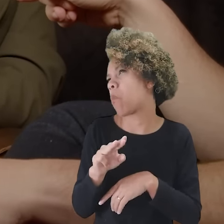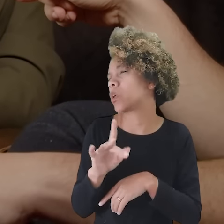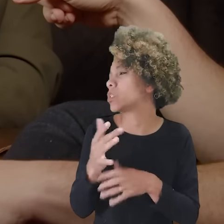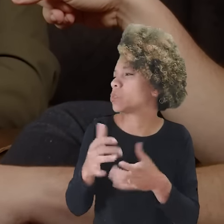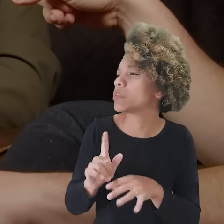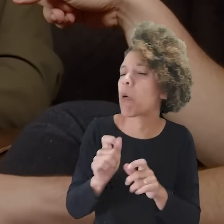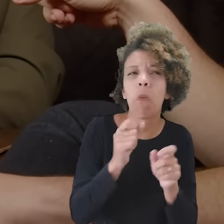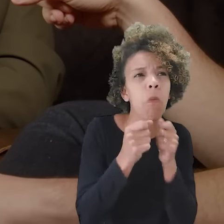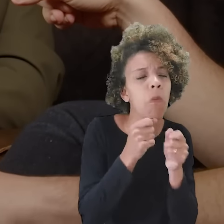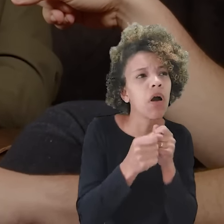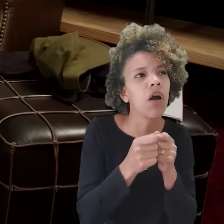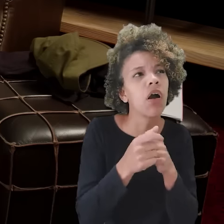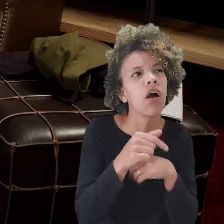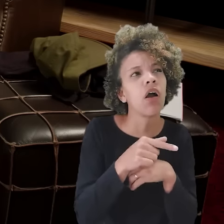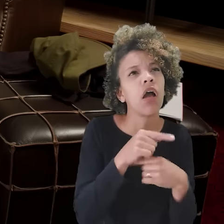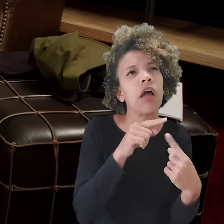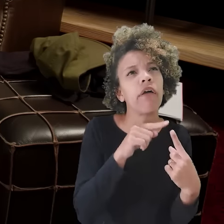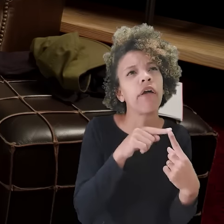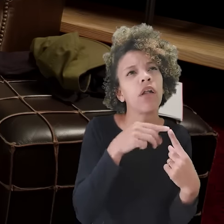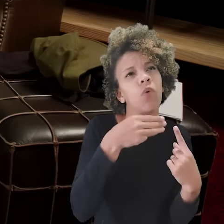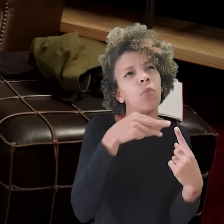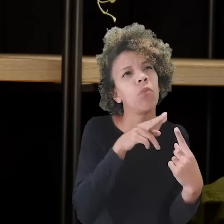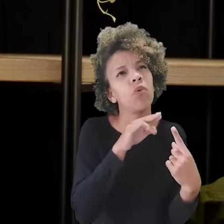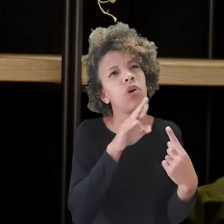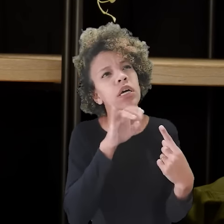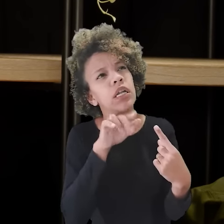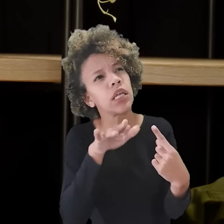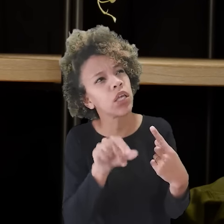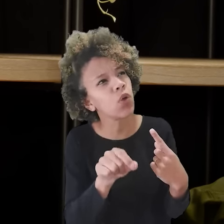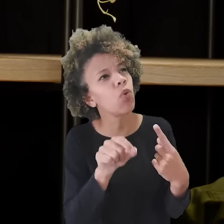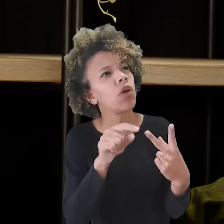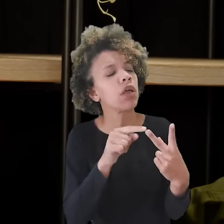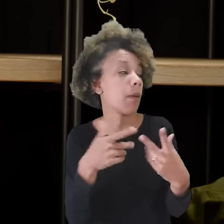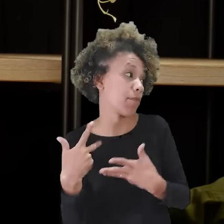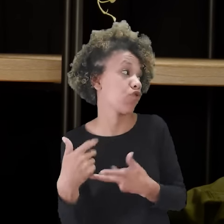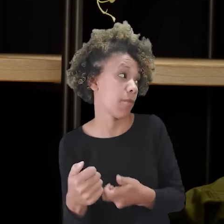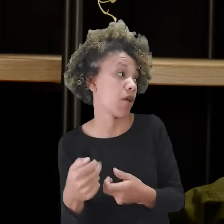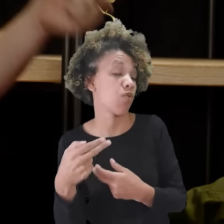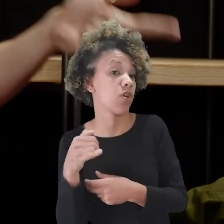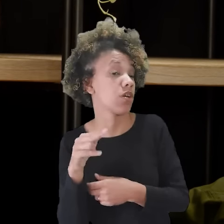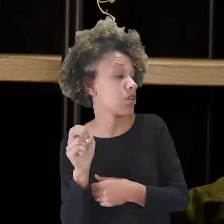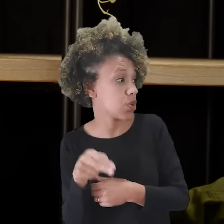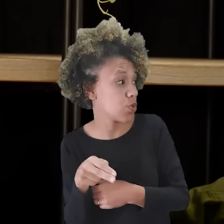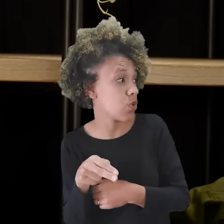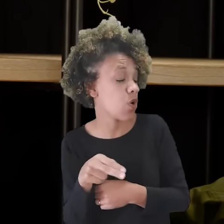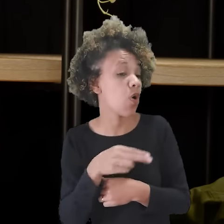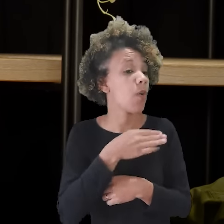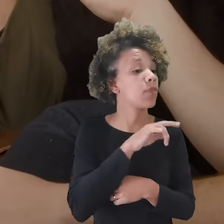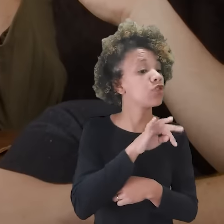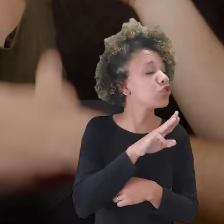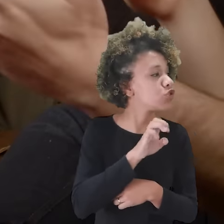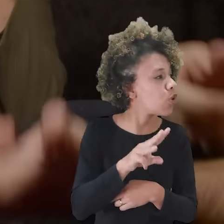era que era um eu não lembro quem era porque eu ia fazer me chamaram para fazer e o ninho a gente tava no Multishow com um programa